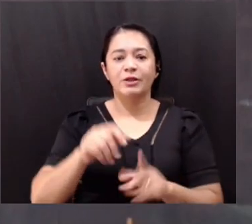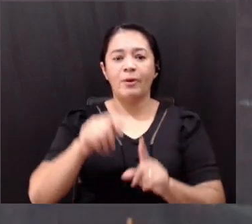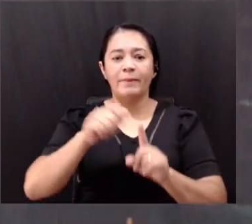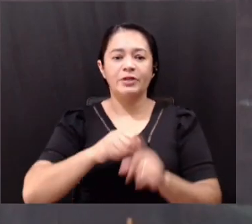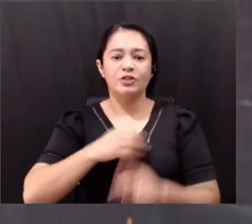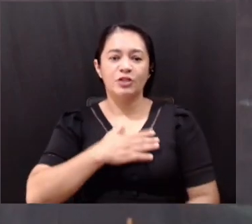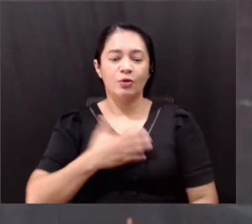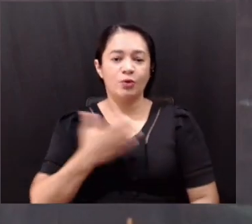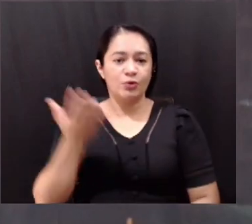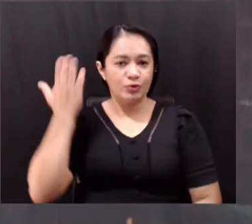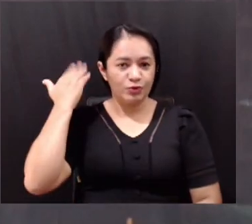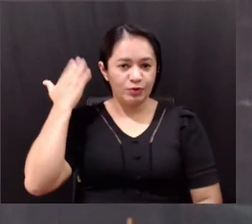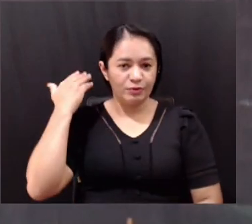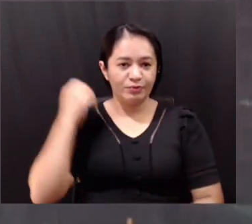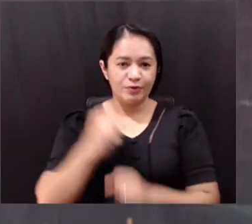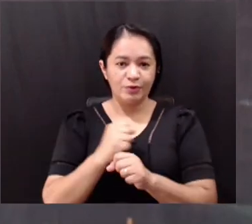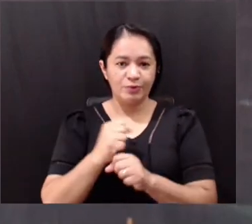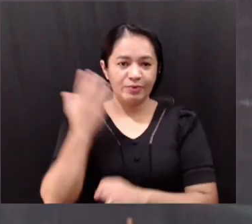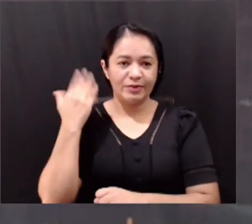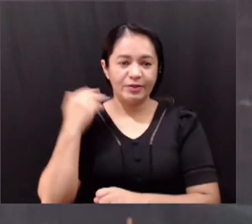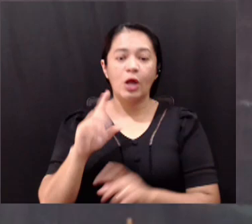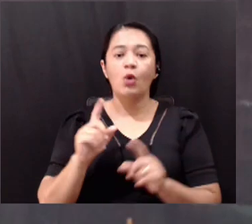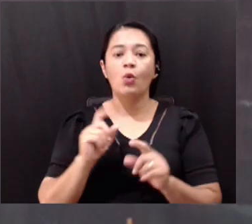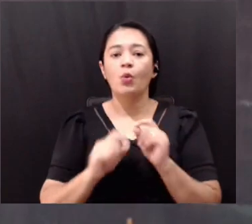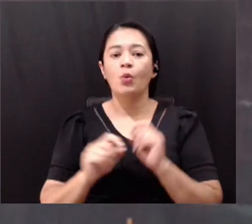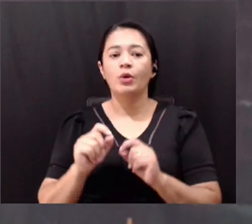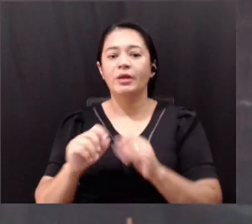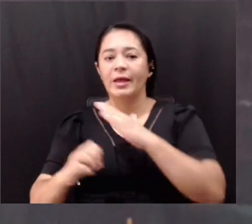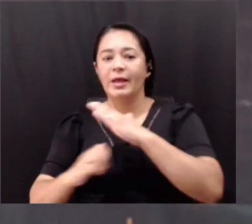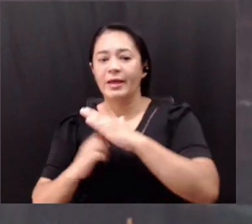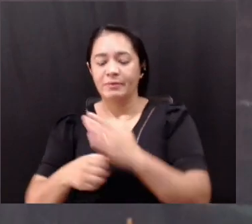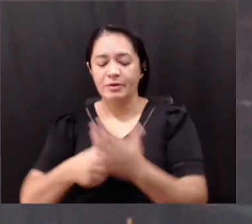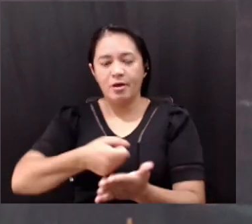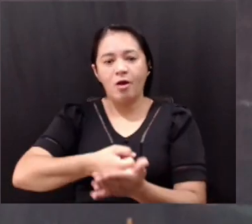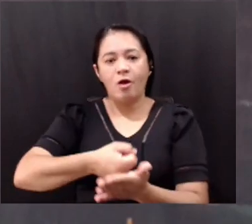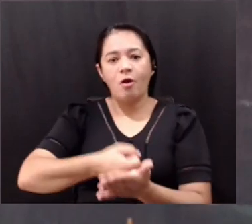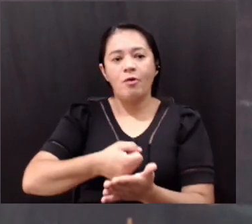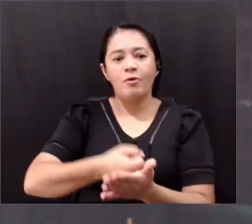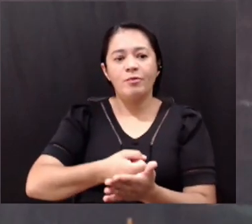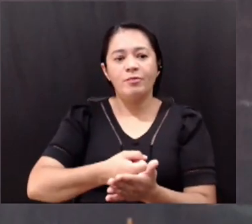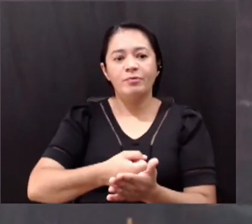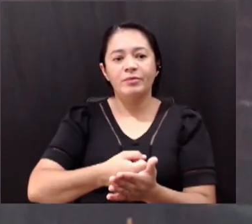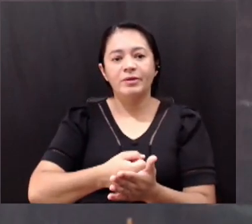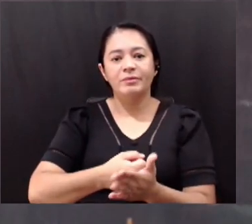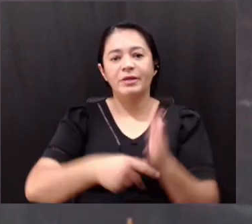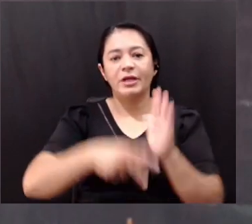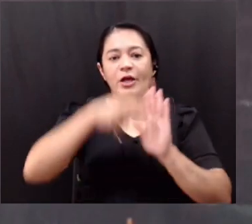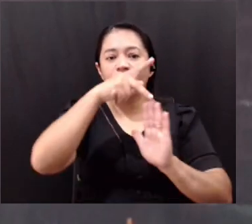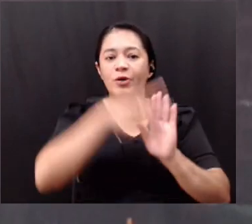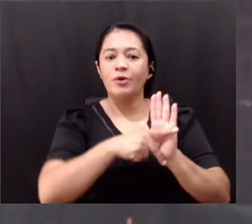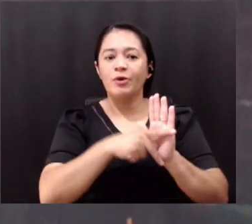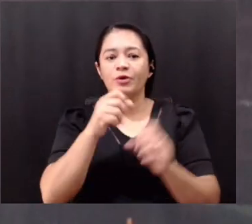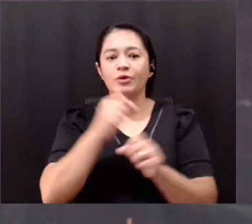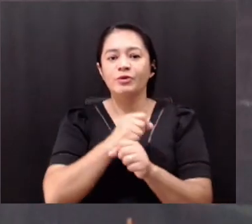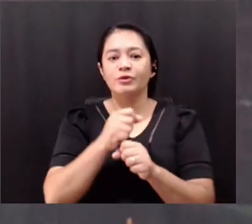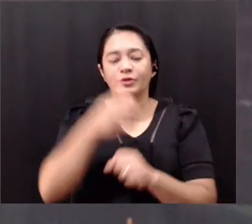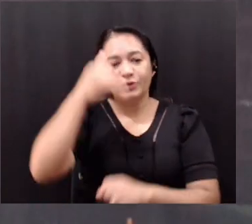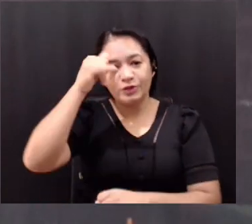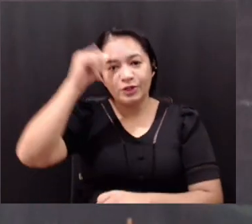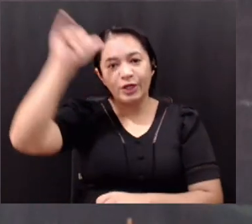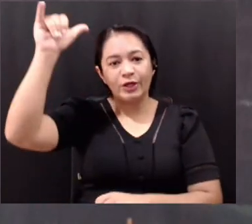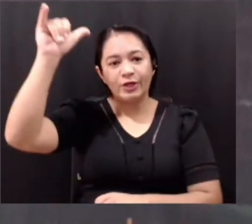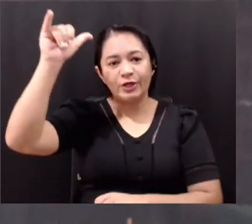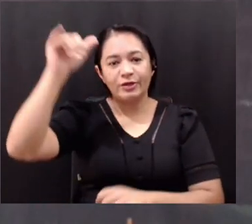é obrigar as empresas a constar no seu programa anual de prevenção e monitoramento